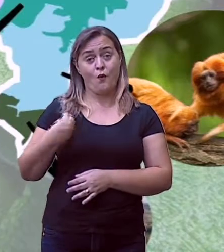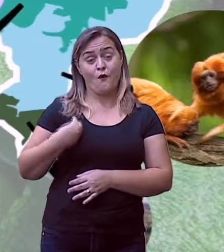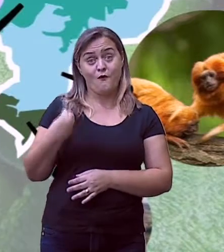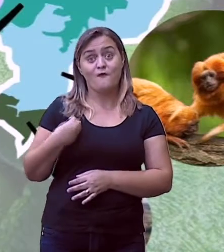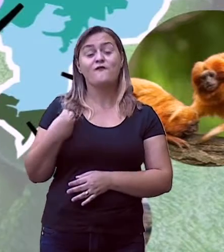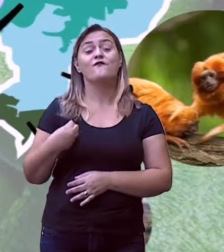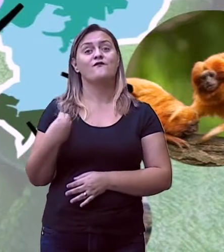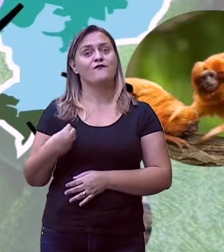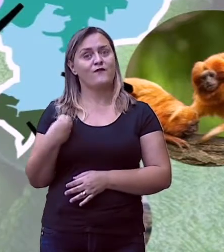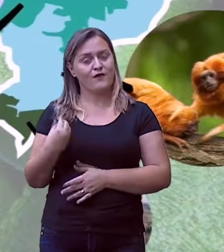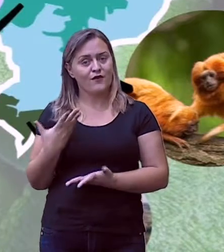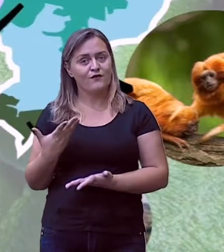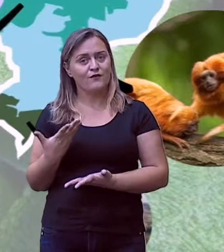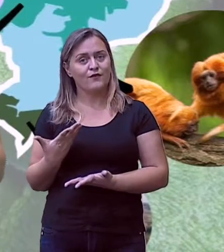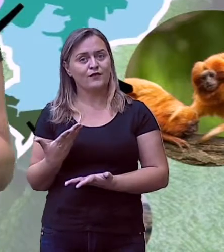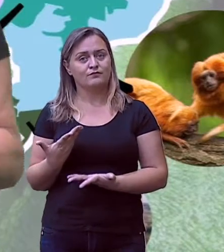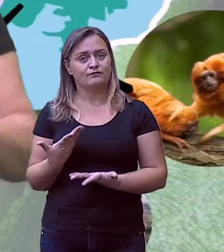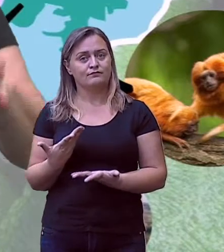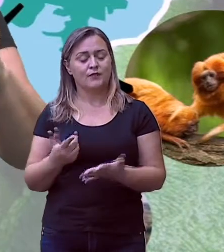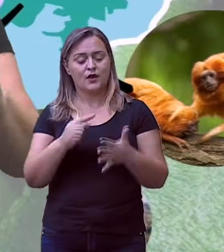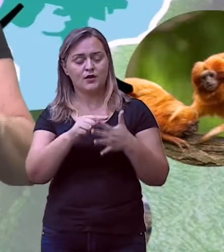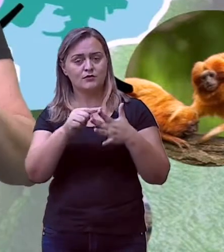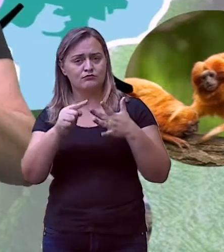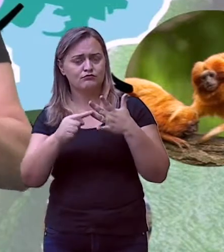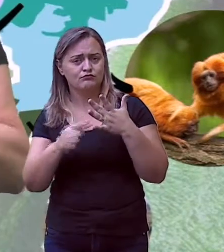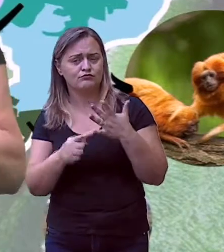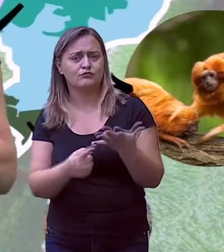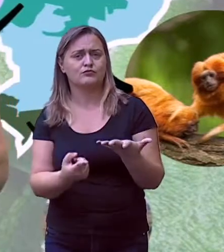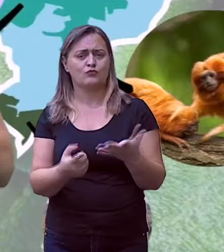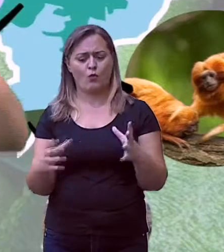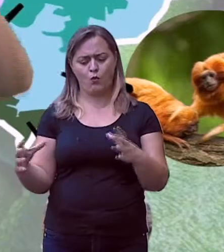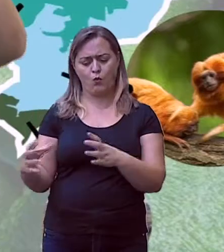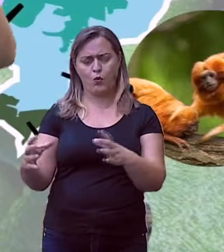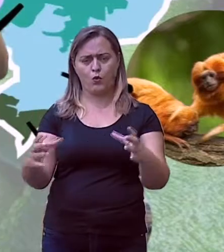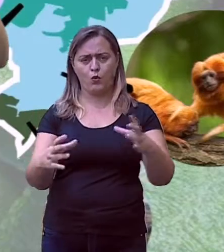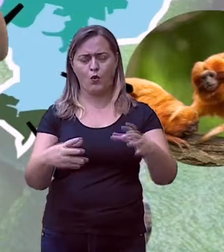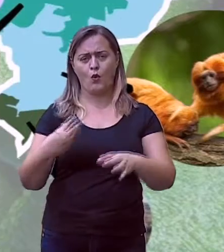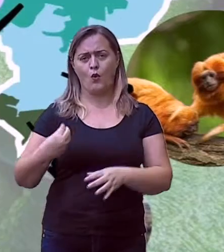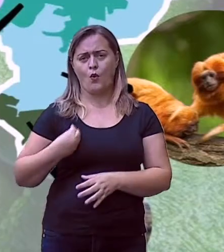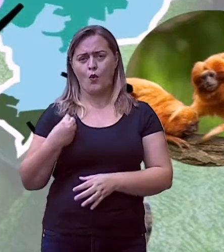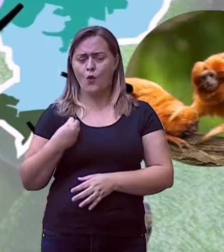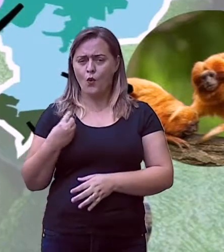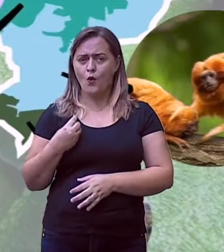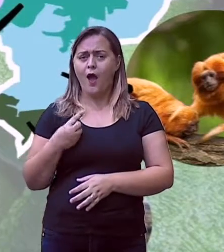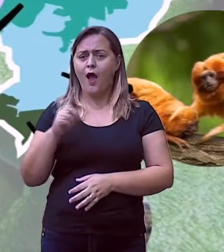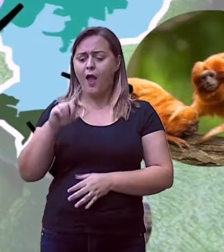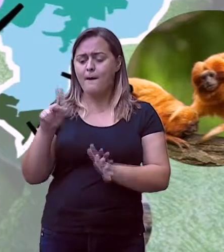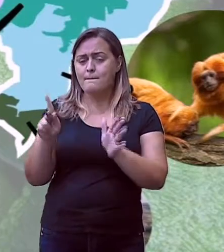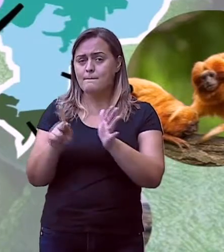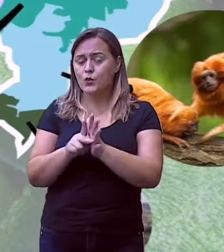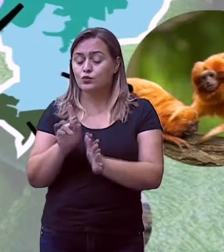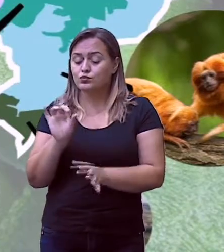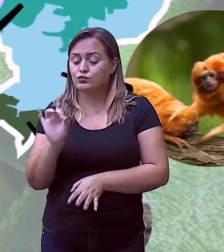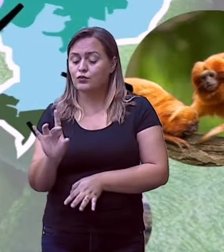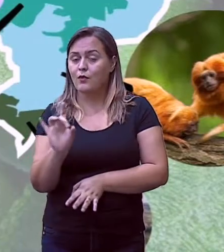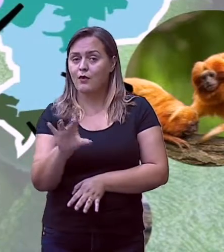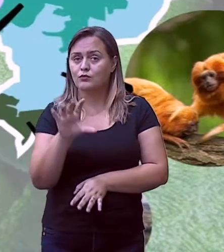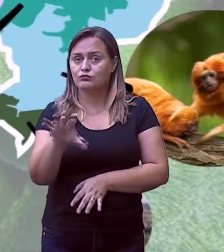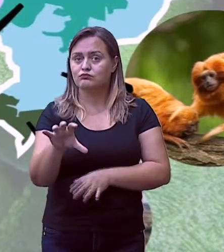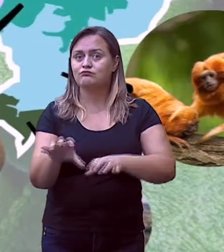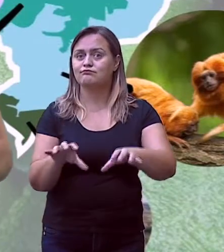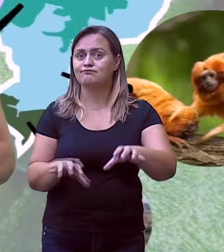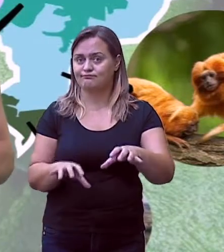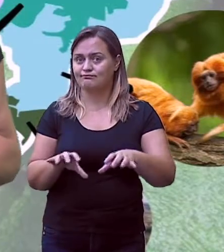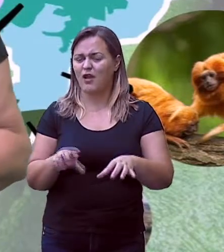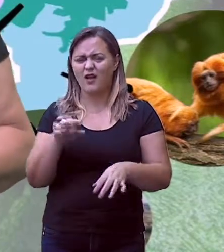essas espécies que estão lá inseridas, são bem peculiares de cada um destes biomas?